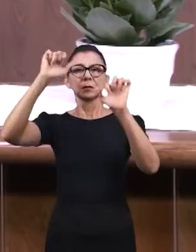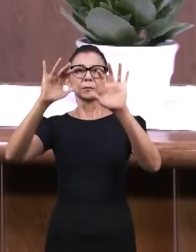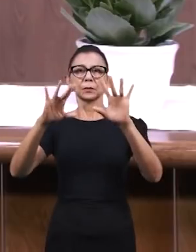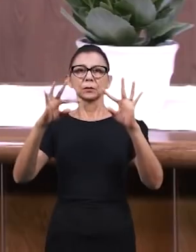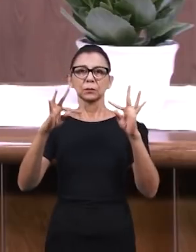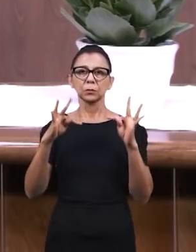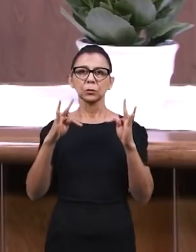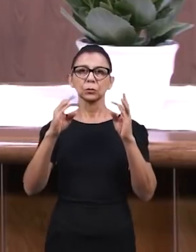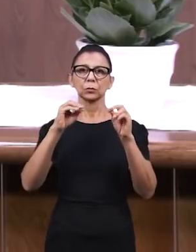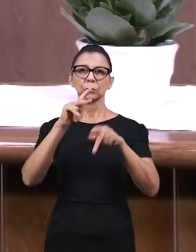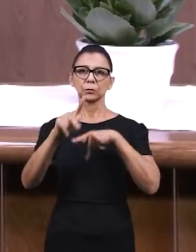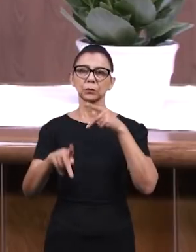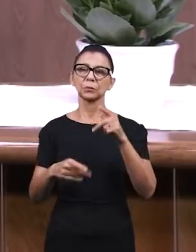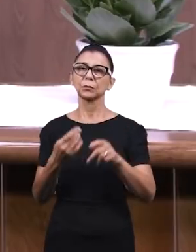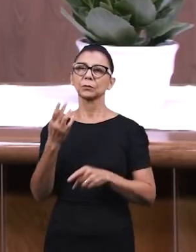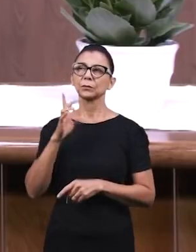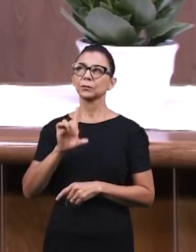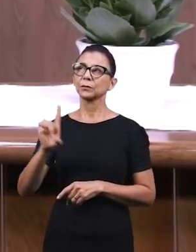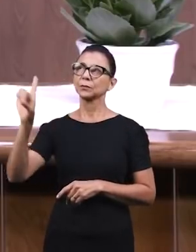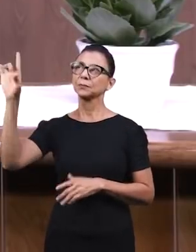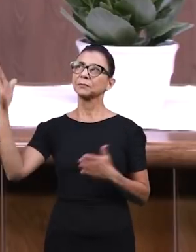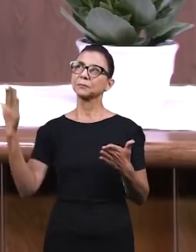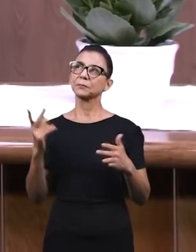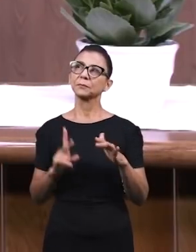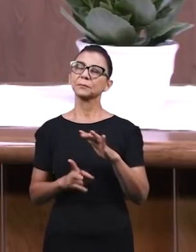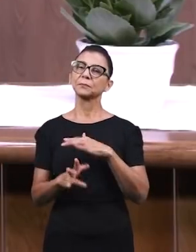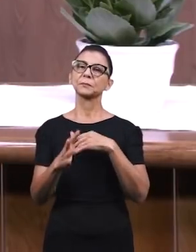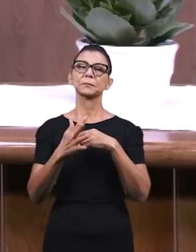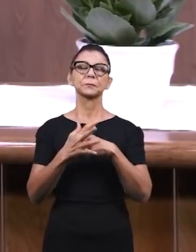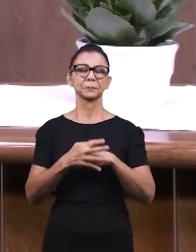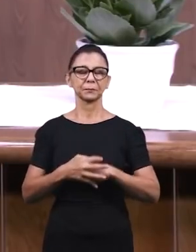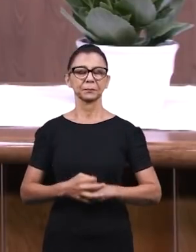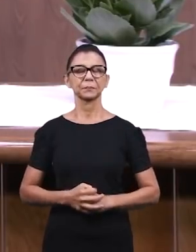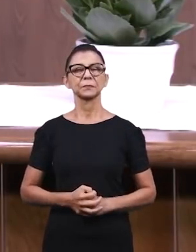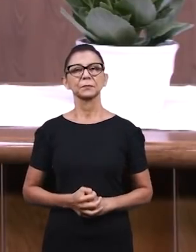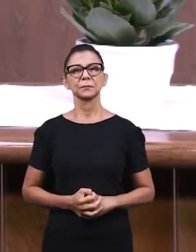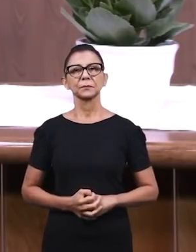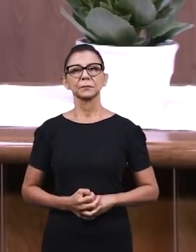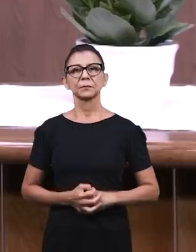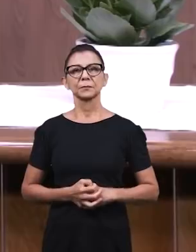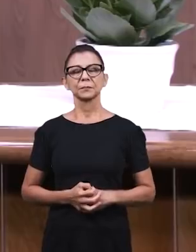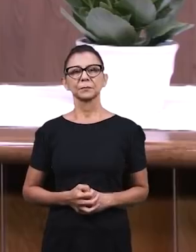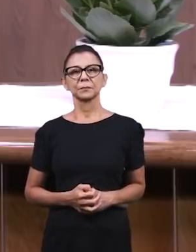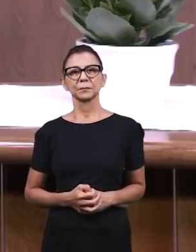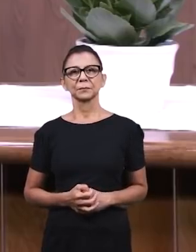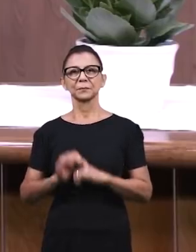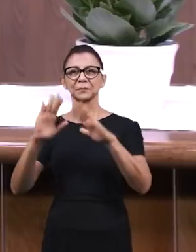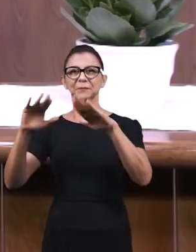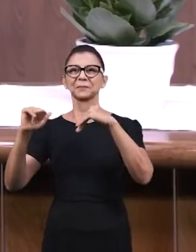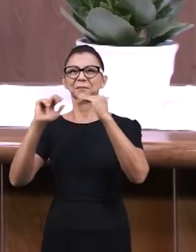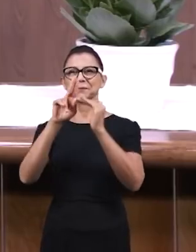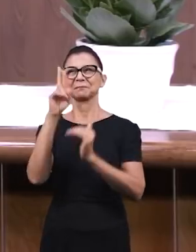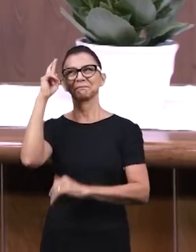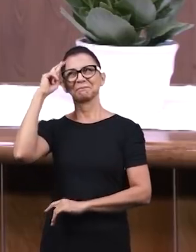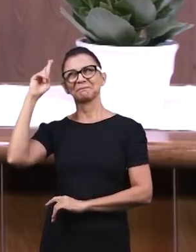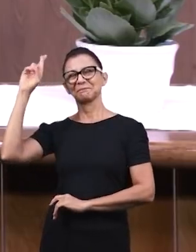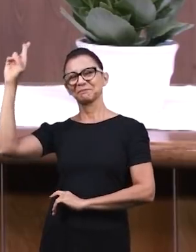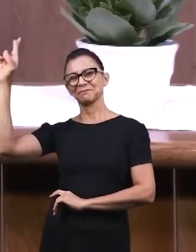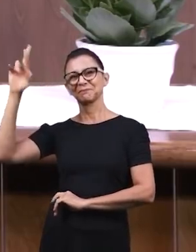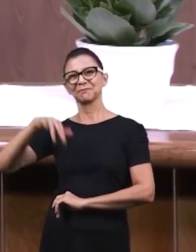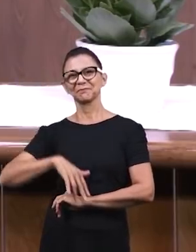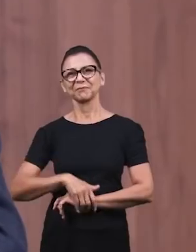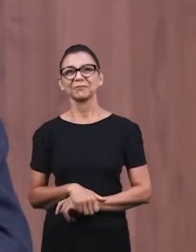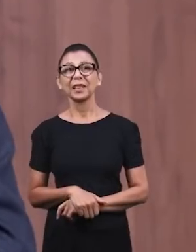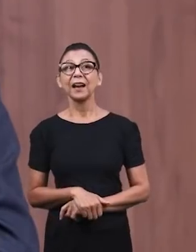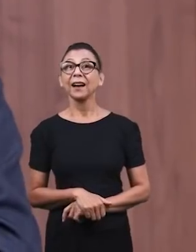Santo repousem sobre vós e sobre todo o povo de Deus, desde agora e para sempre. Amém. Louvado seja o nome